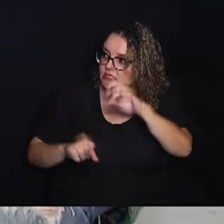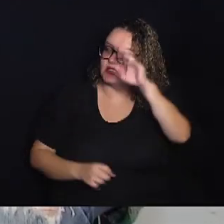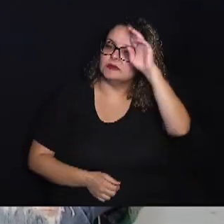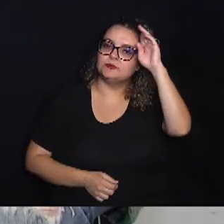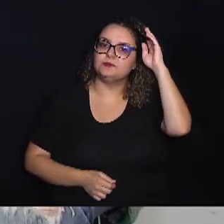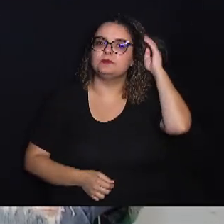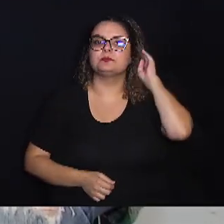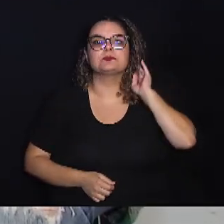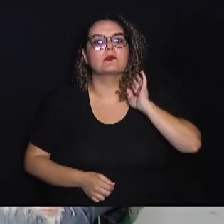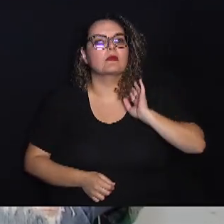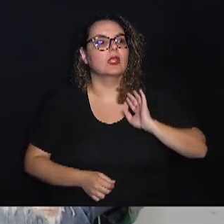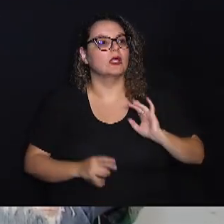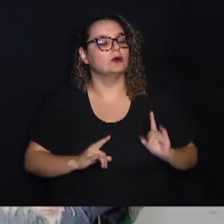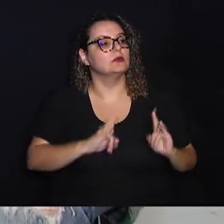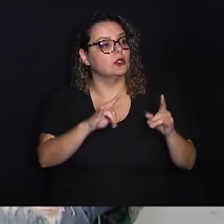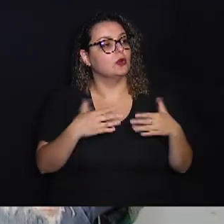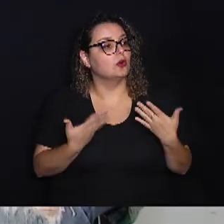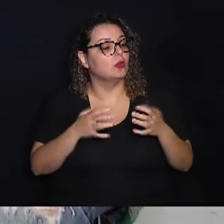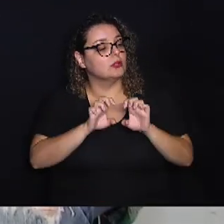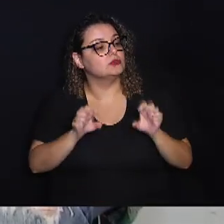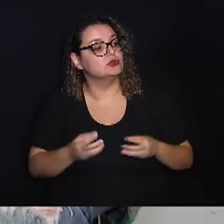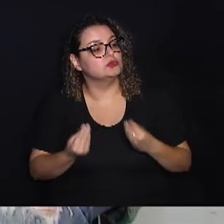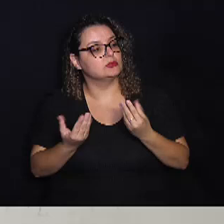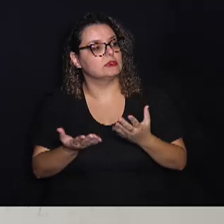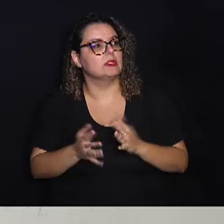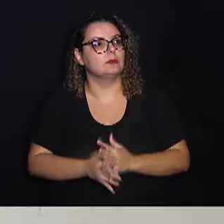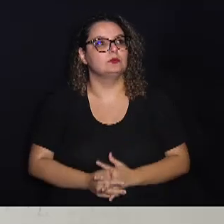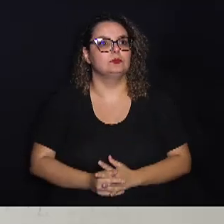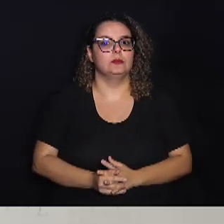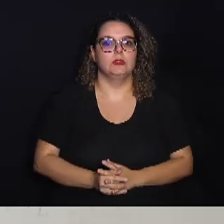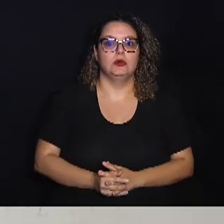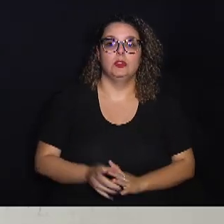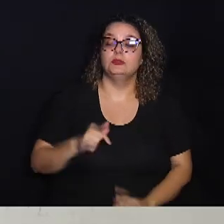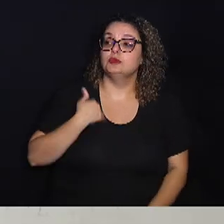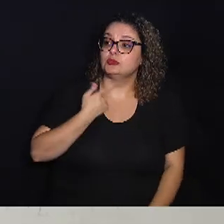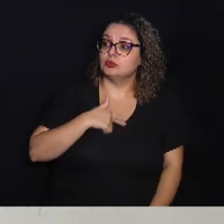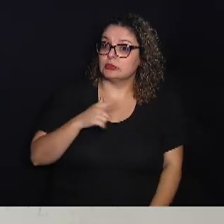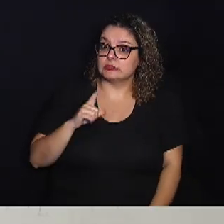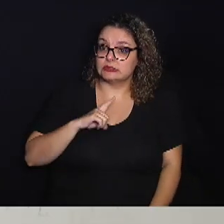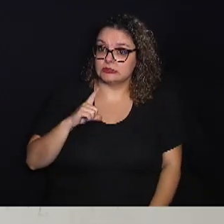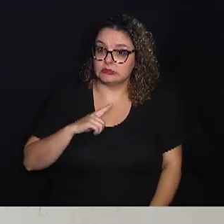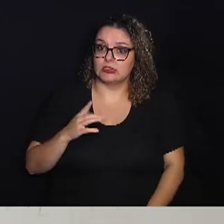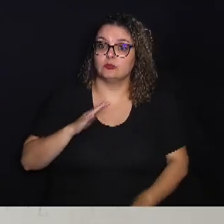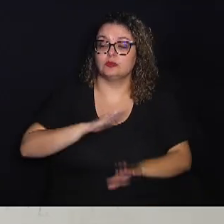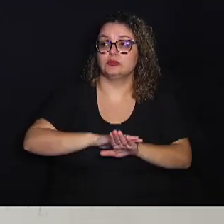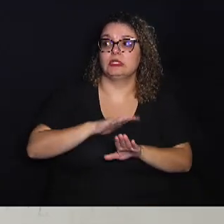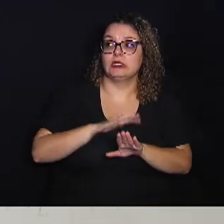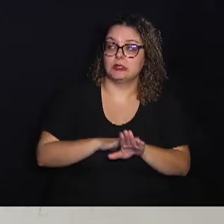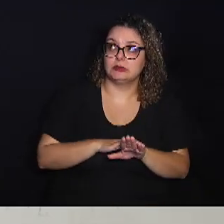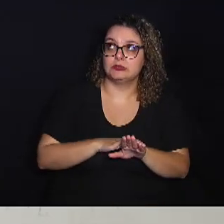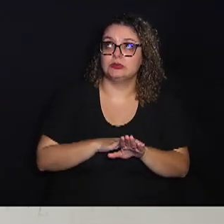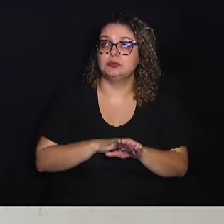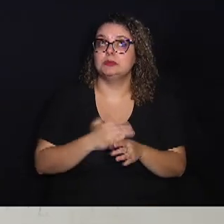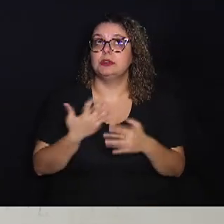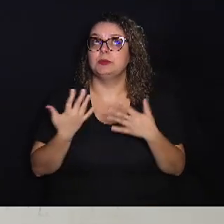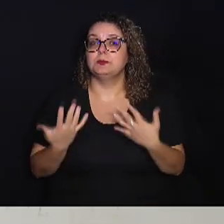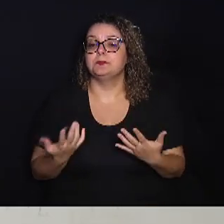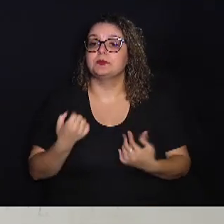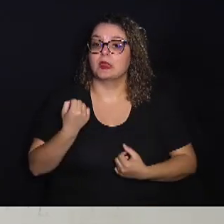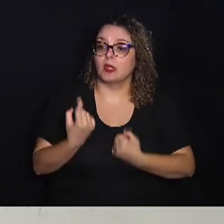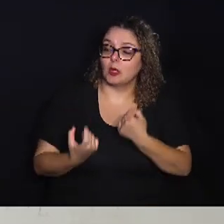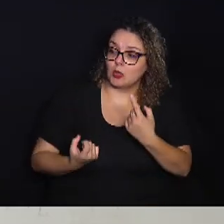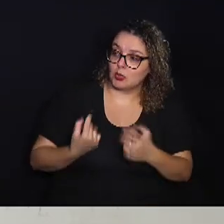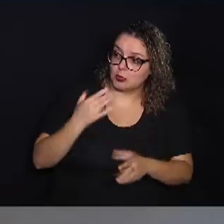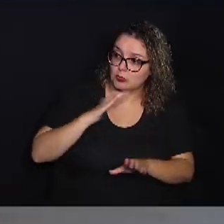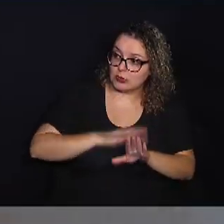aqui o prédio, qual a estrutura que ele oferece? Nós temos, das atividades, nós temos algumas